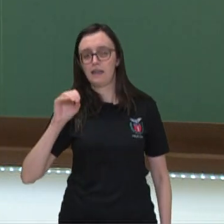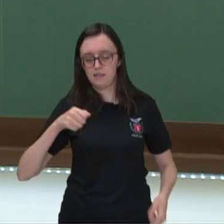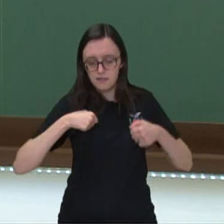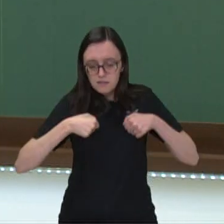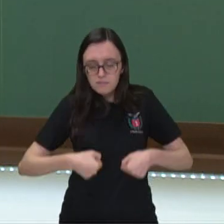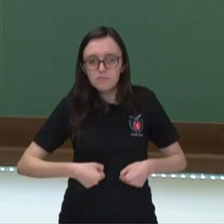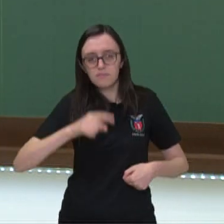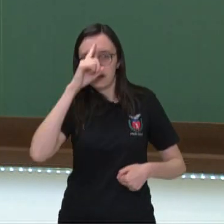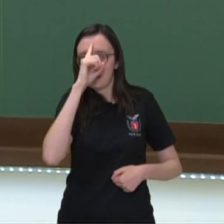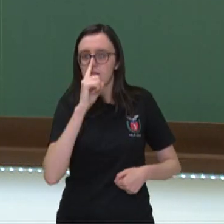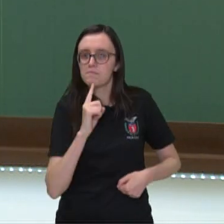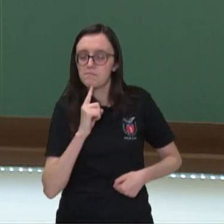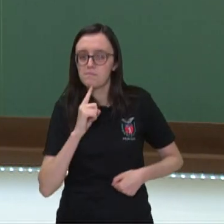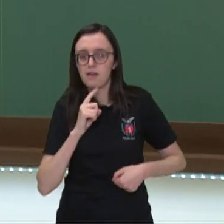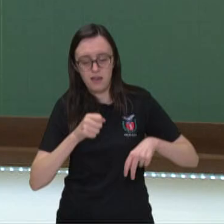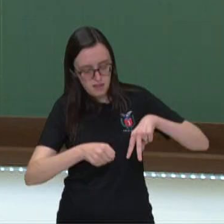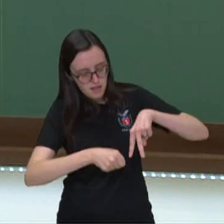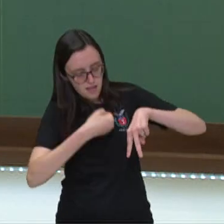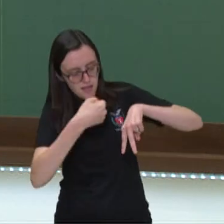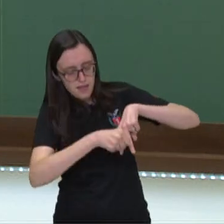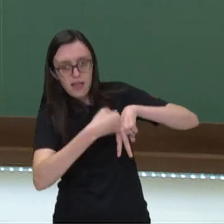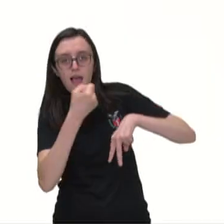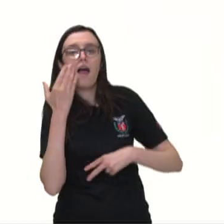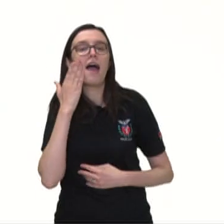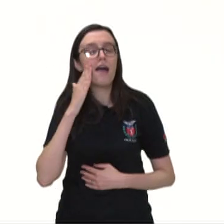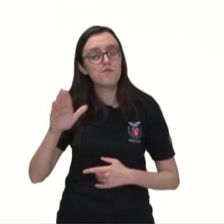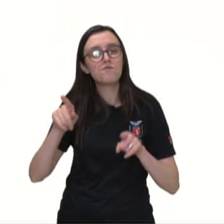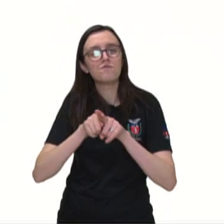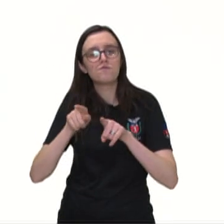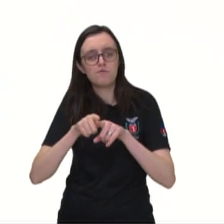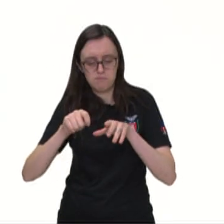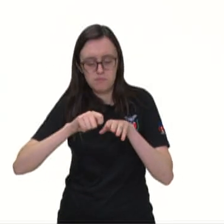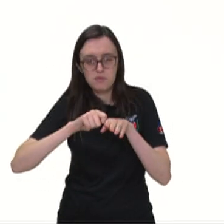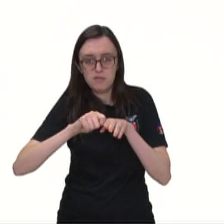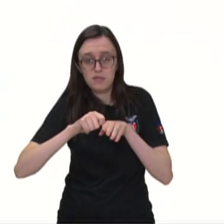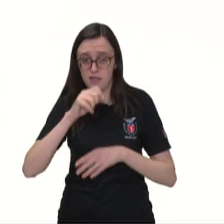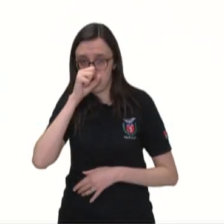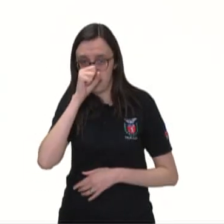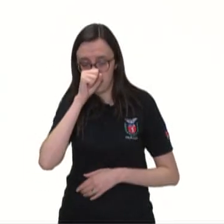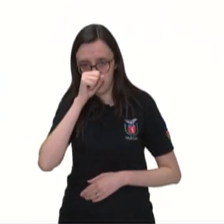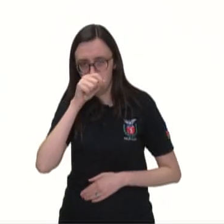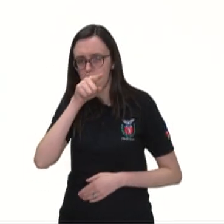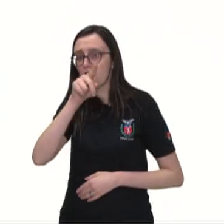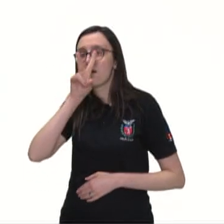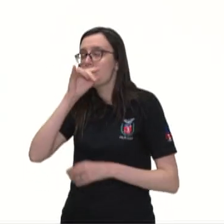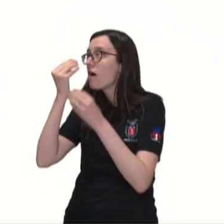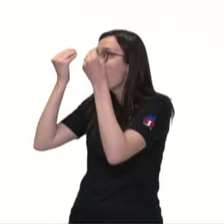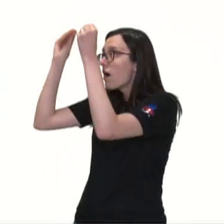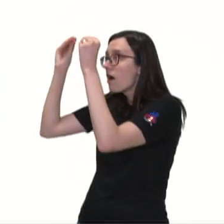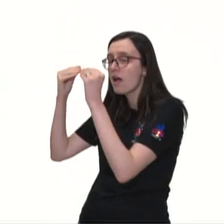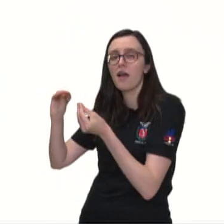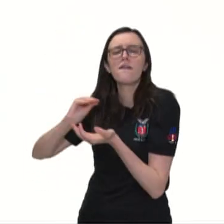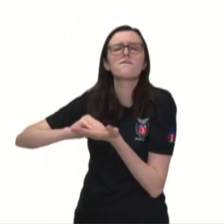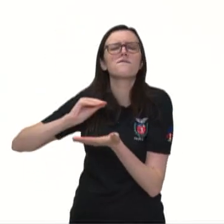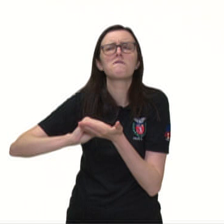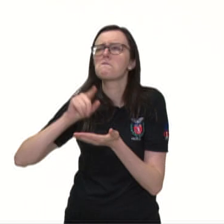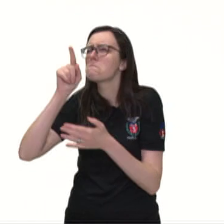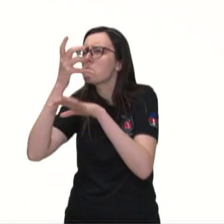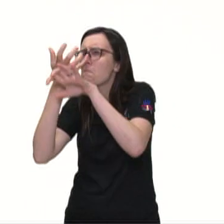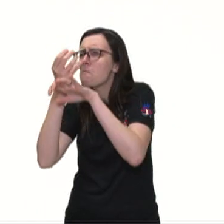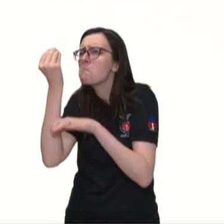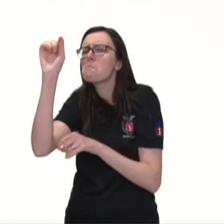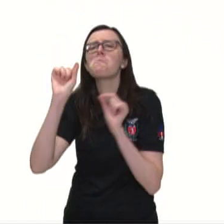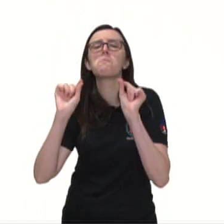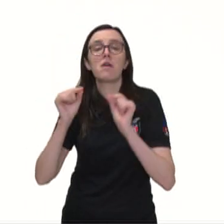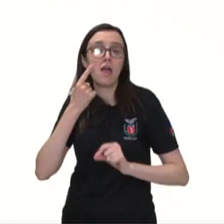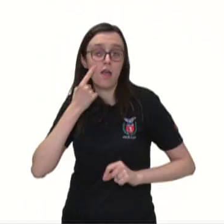amarela, uma calça azul e um tênis laranja. Agora você vai completar para mim as informações, então presta atenção.